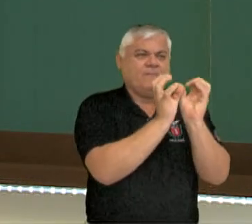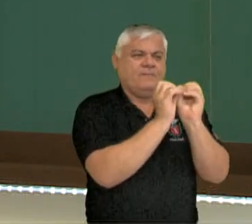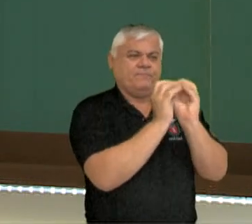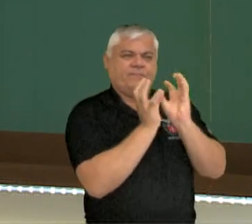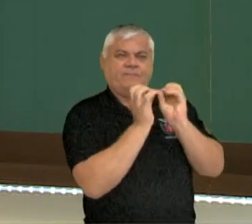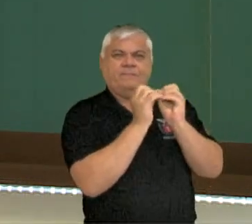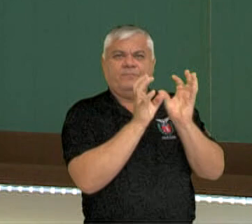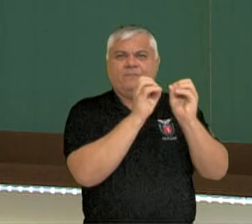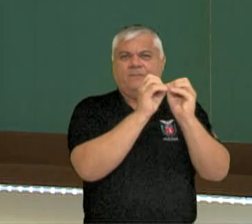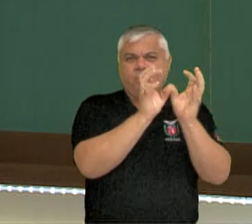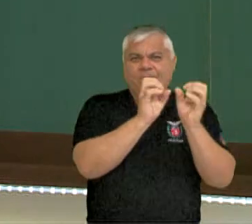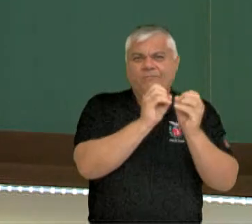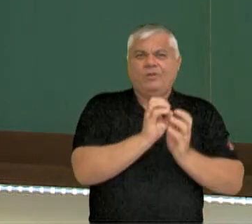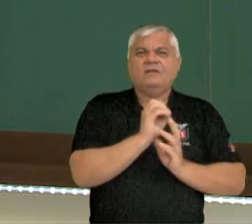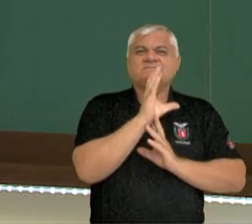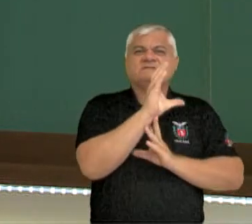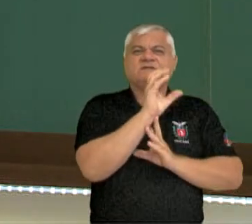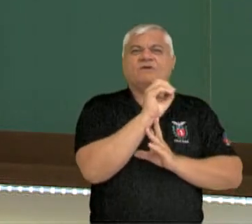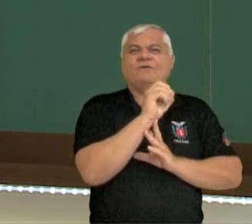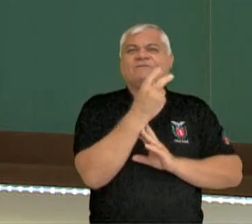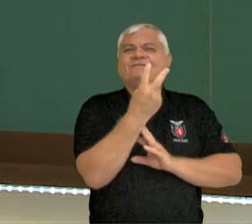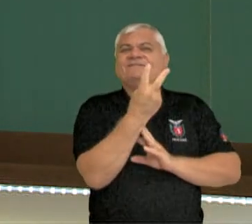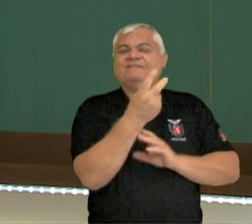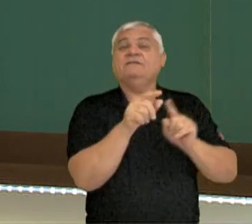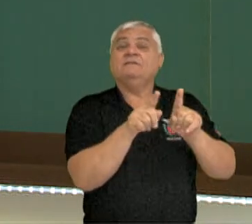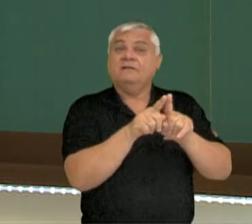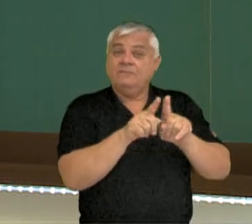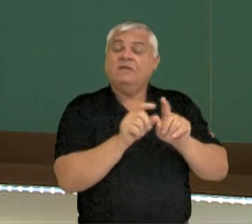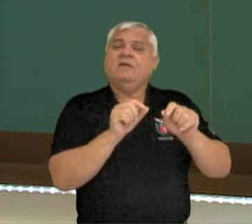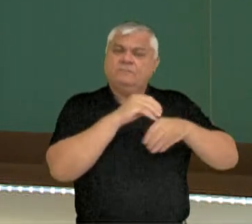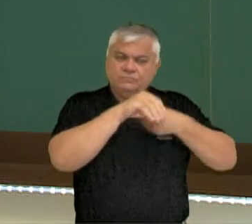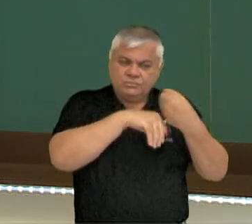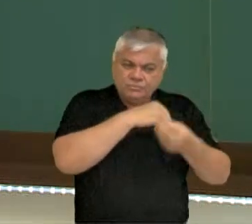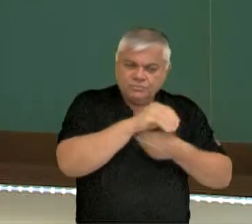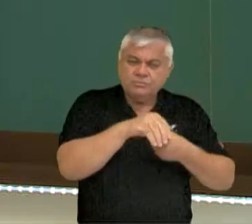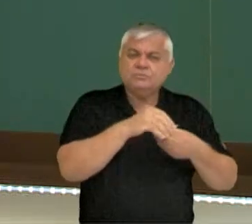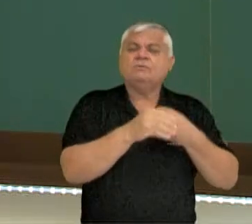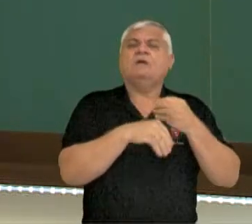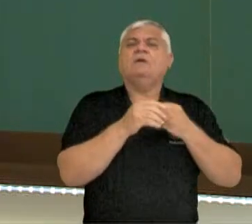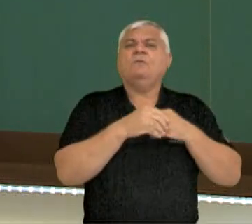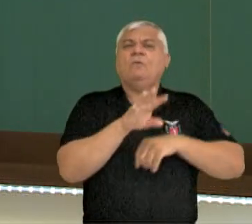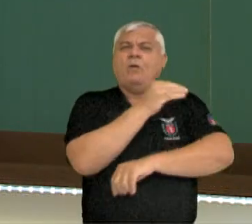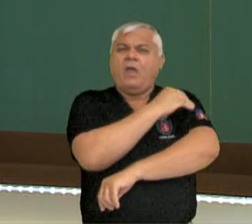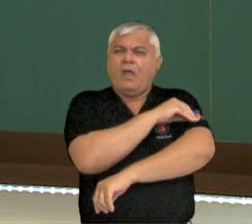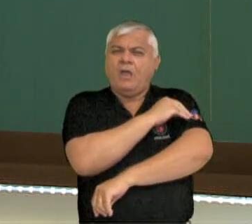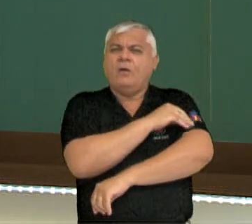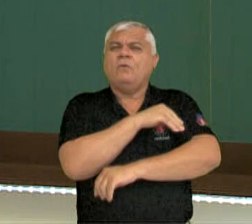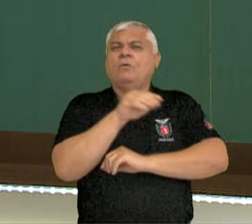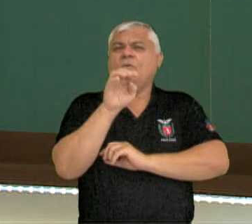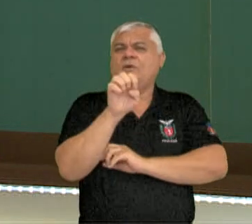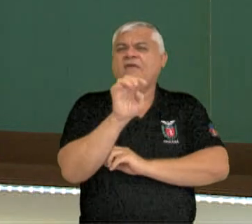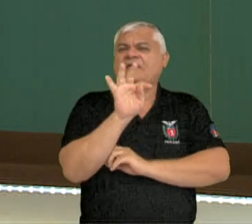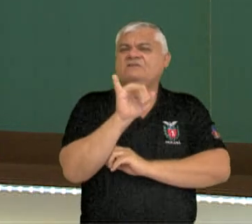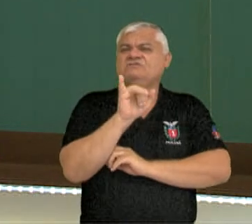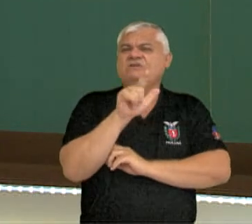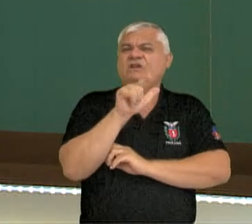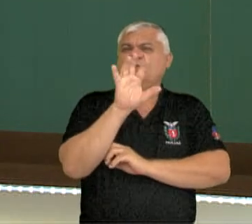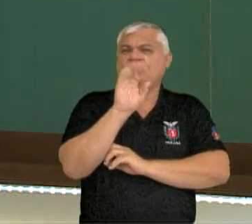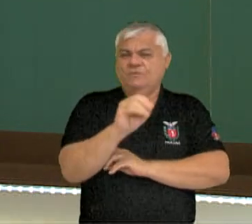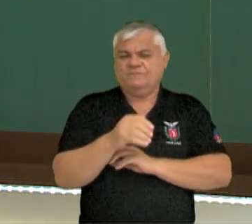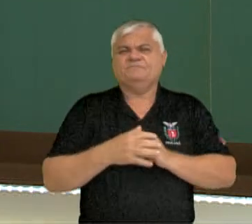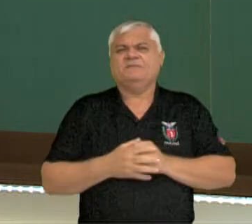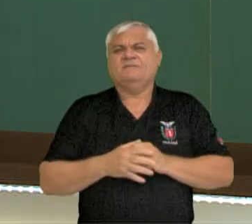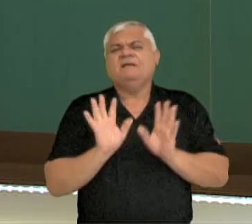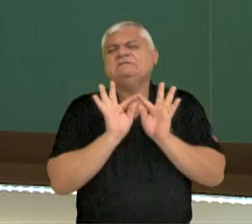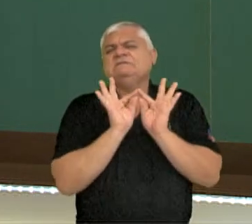de alimentação das leveduras. E também ele produz um etanol, que é um álcool etílico, mas é em menor quantidade que a gente não